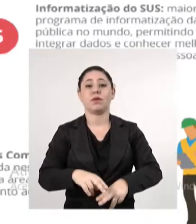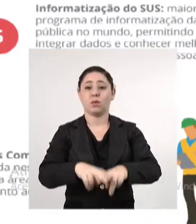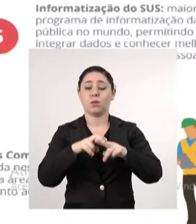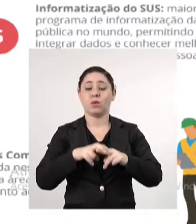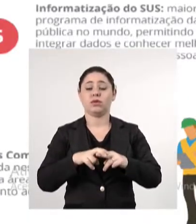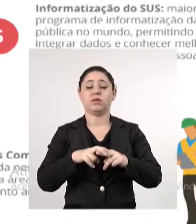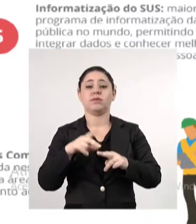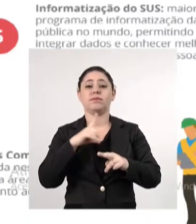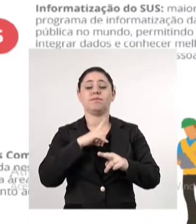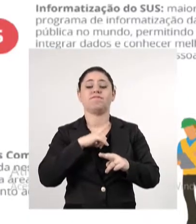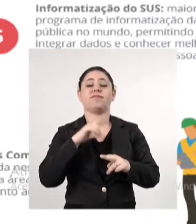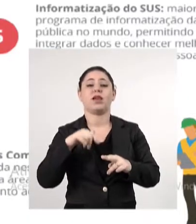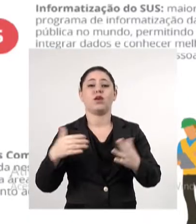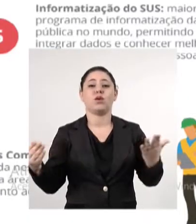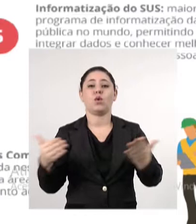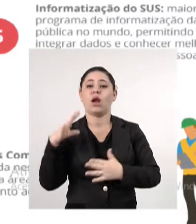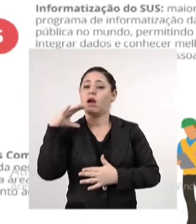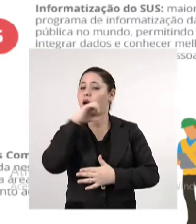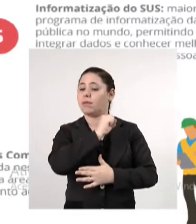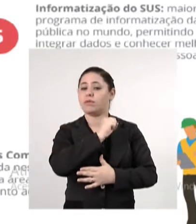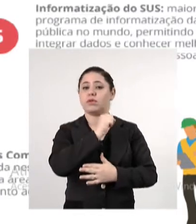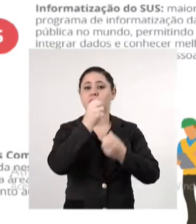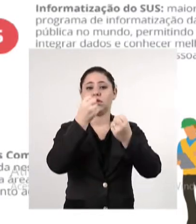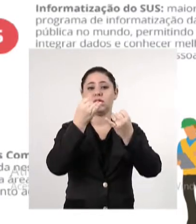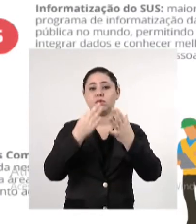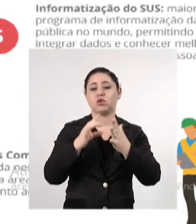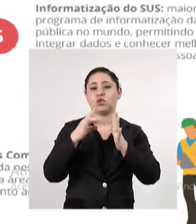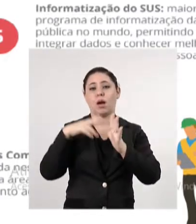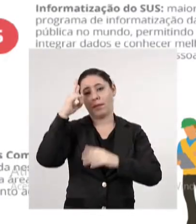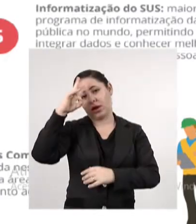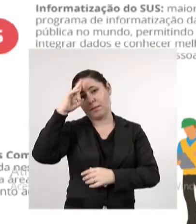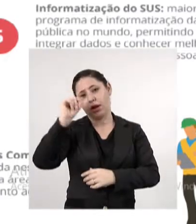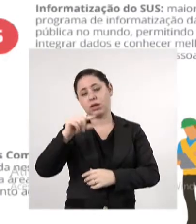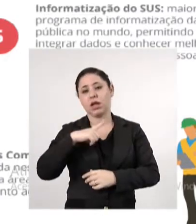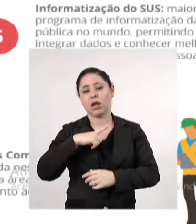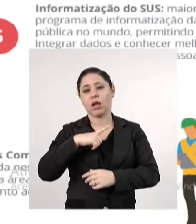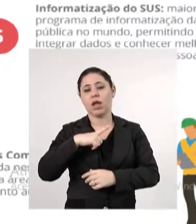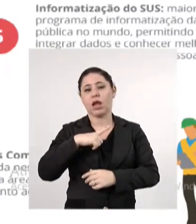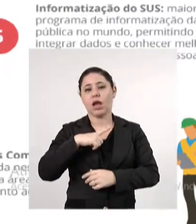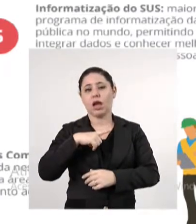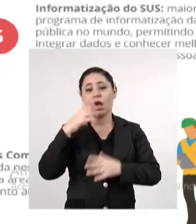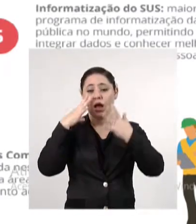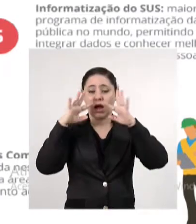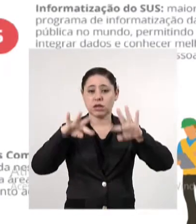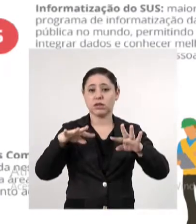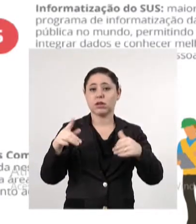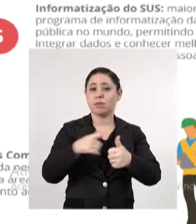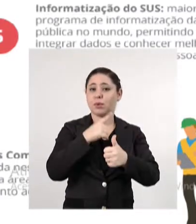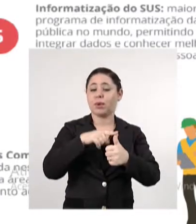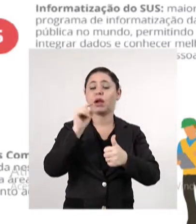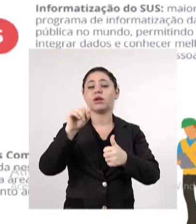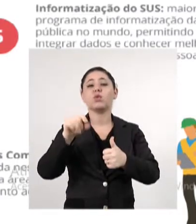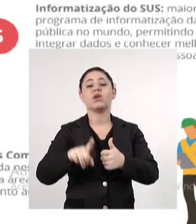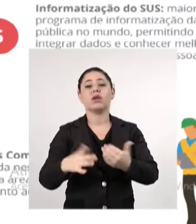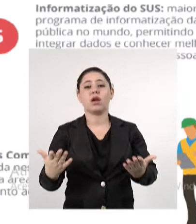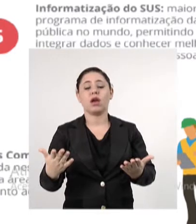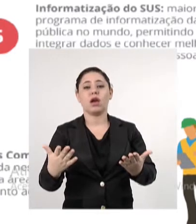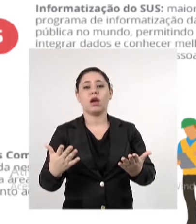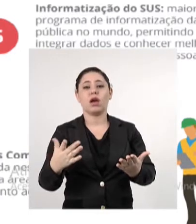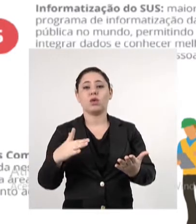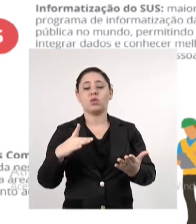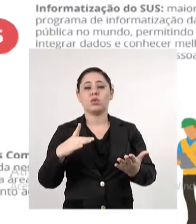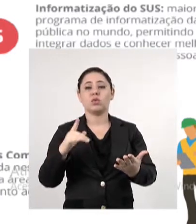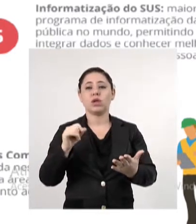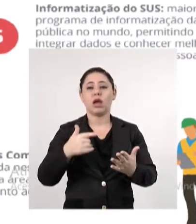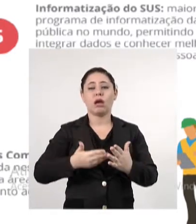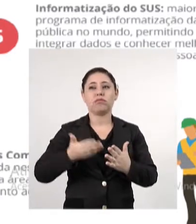vai passar muito rapidamente. Aqui, só para lembrar que a atenção primária está sendo considerada hoje, a atenção primária,